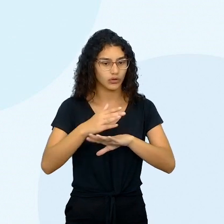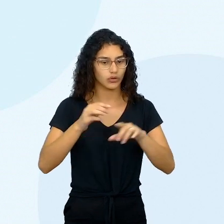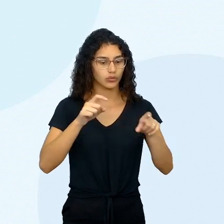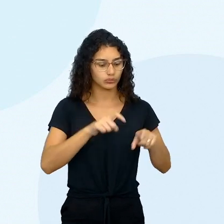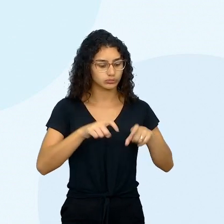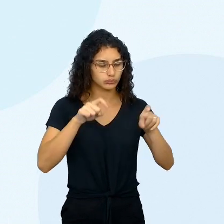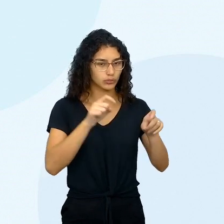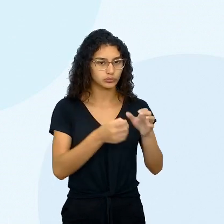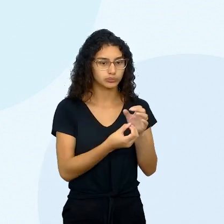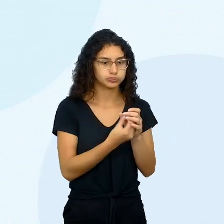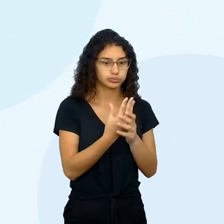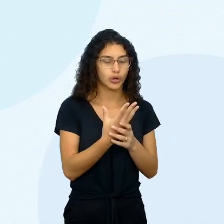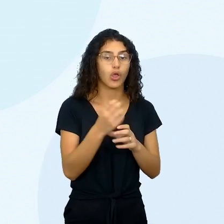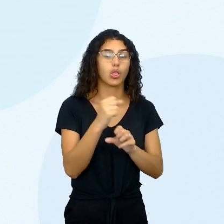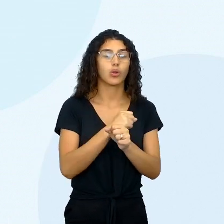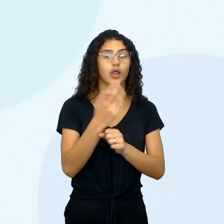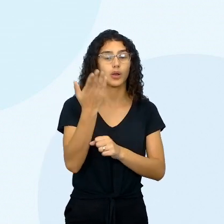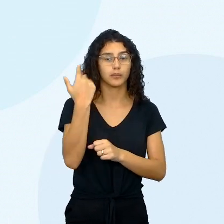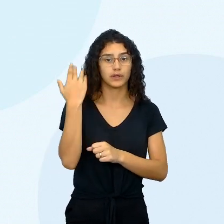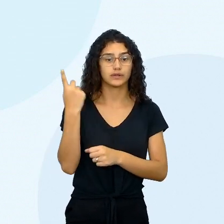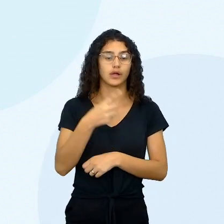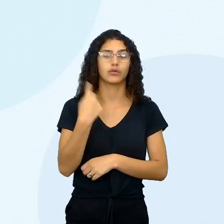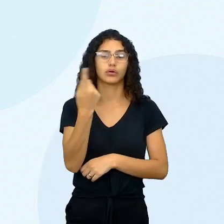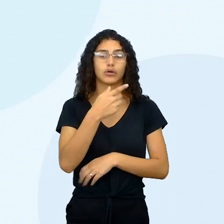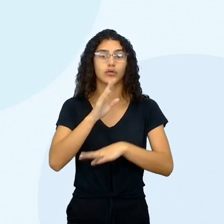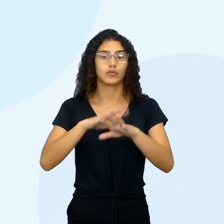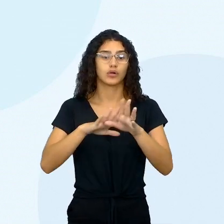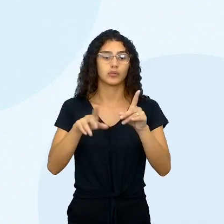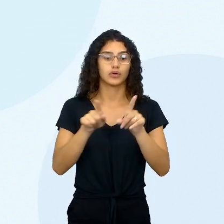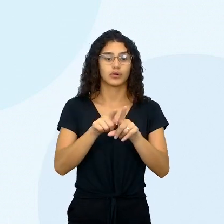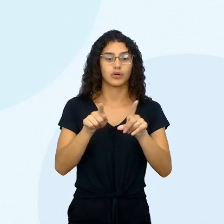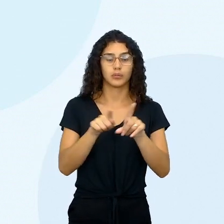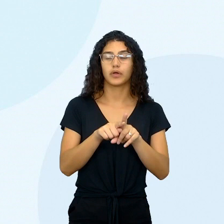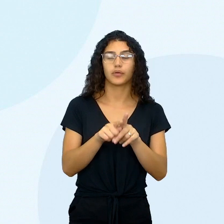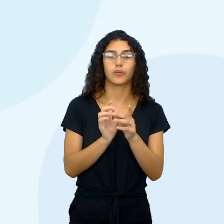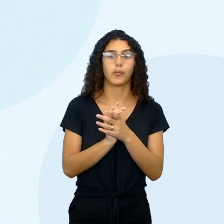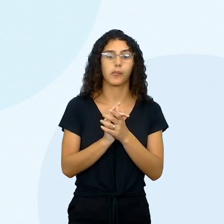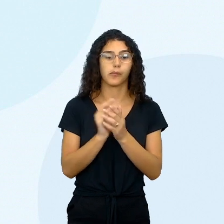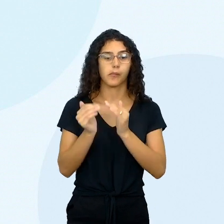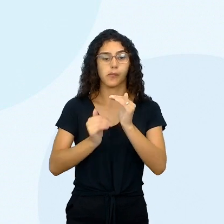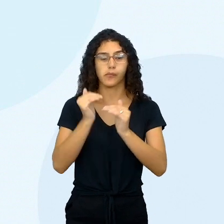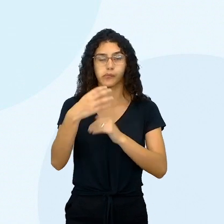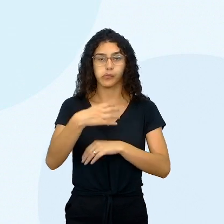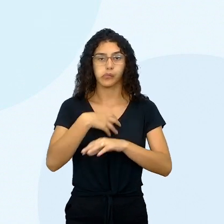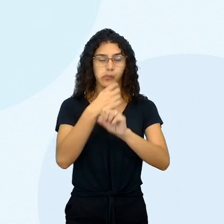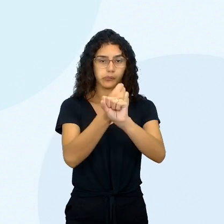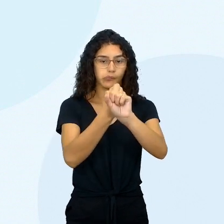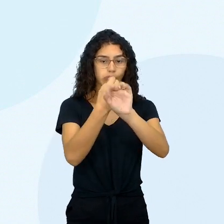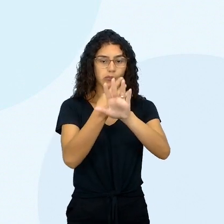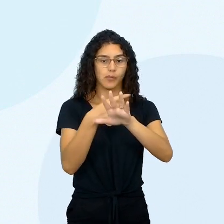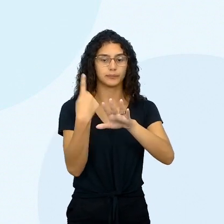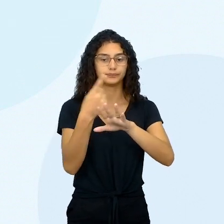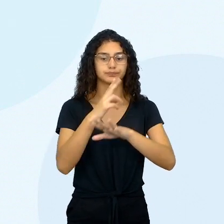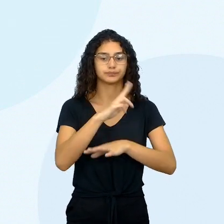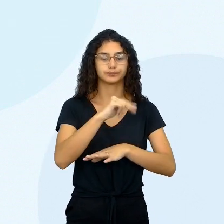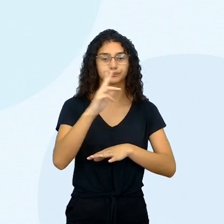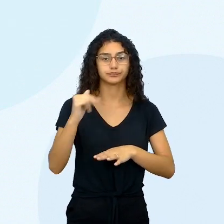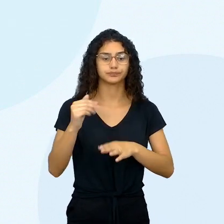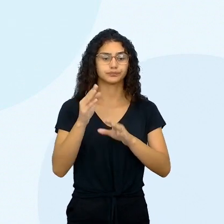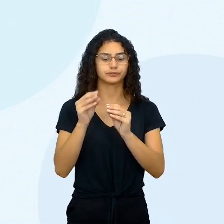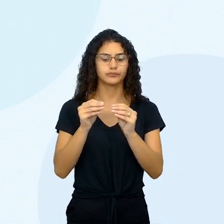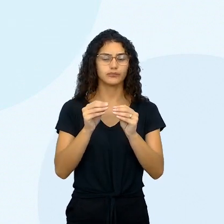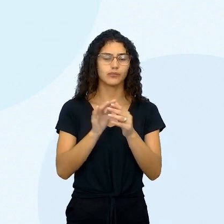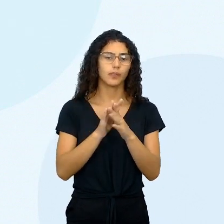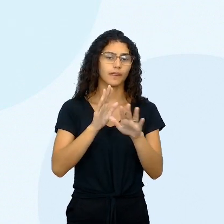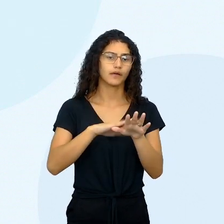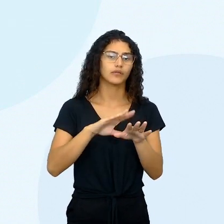mudas. Nos anos posteriores, que a gente trabalhou daí em diante de forma remota, a gente nunca deslocou